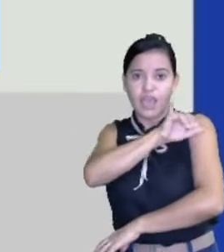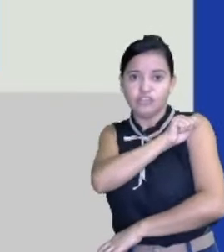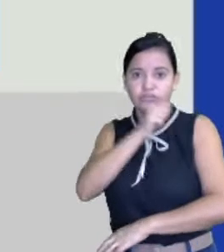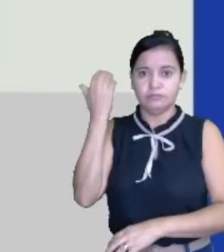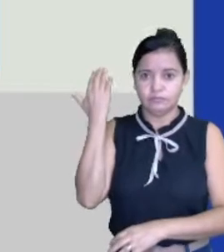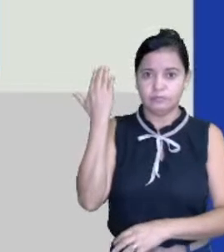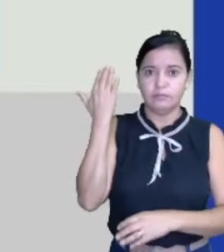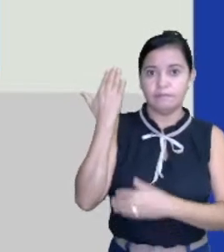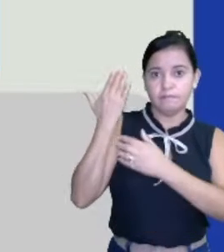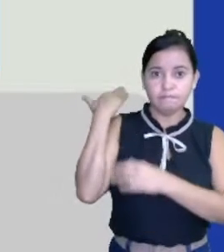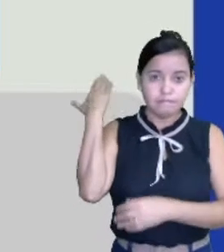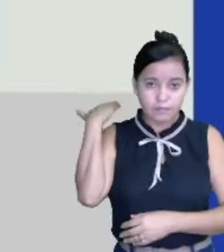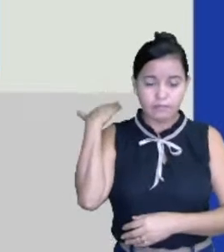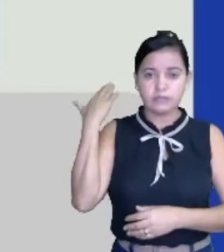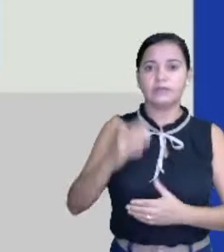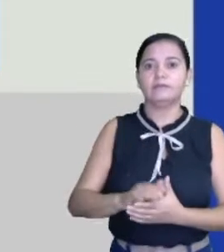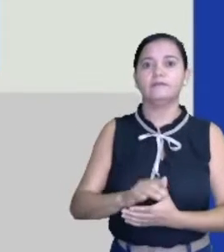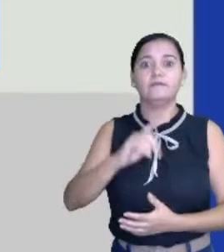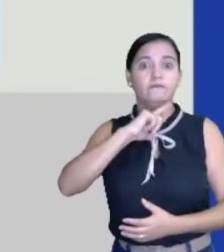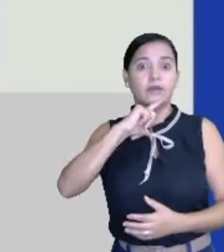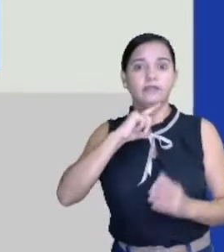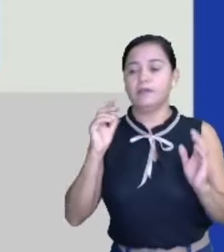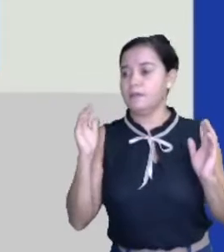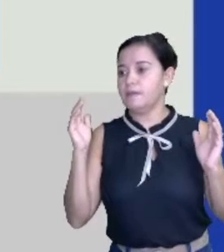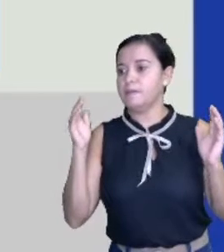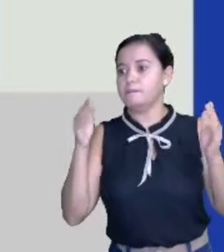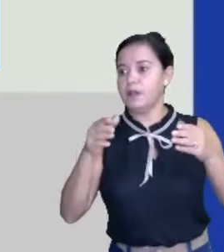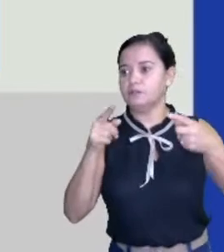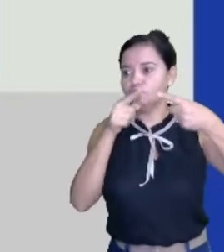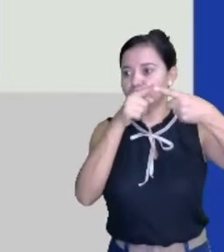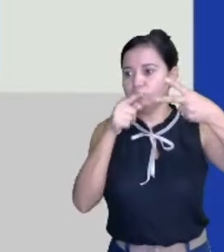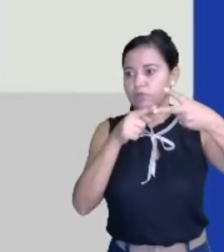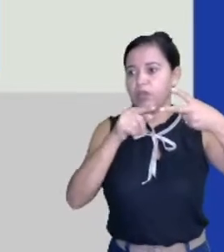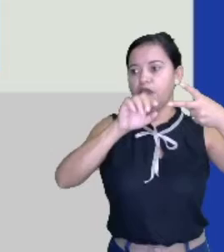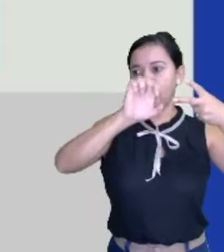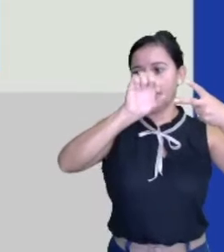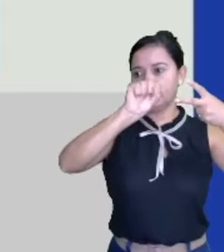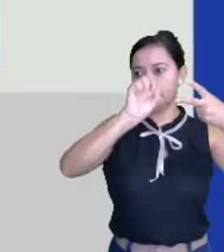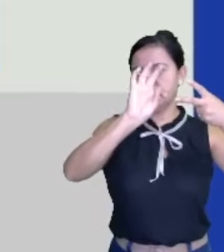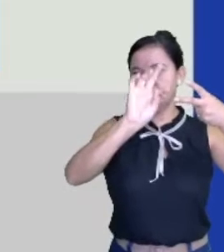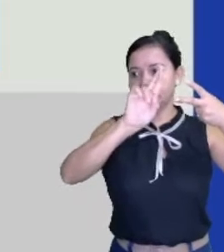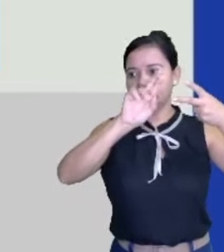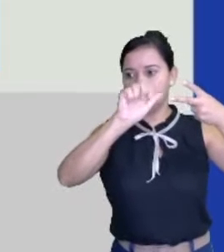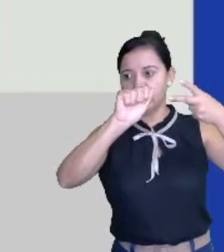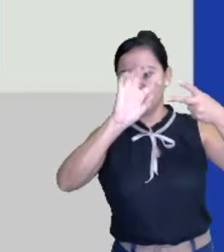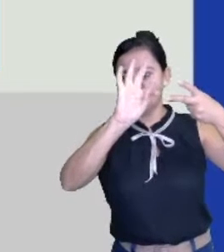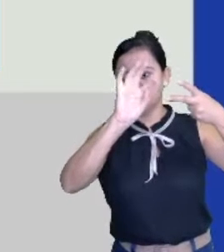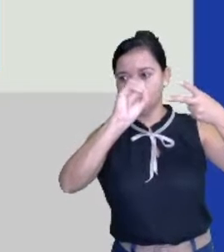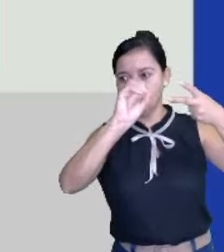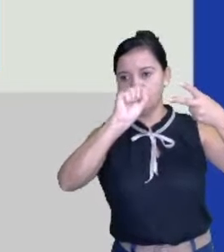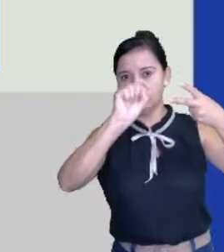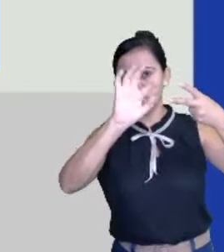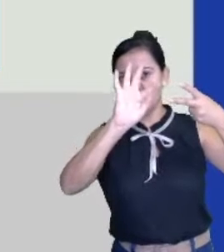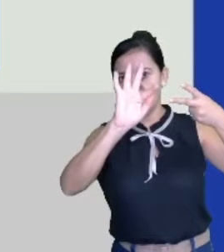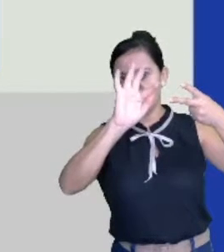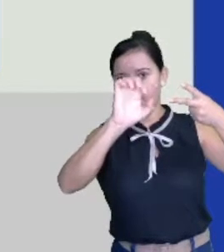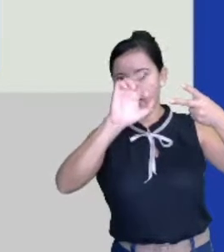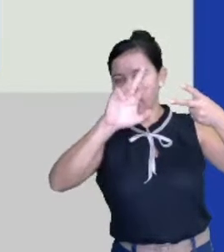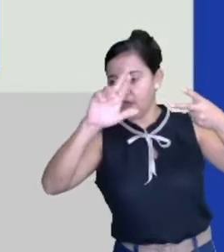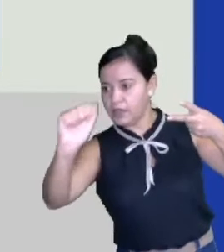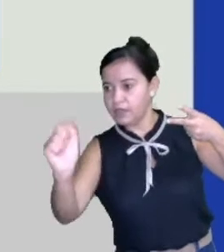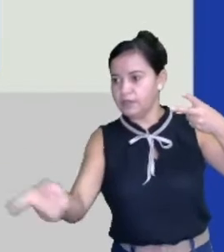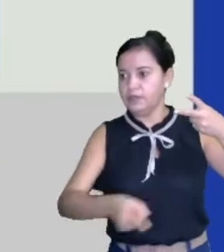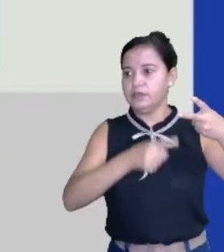essas camadas? A gente vai dar muito mais ênfase à troposfera e à estratosfera. Mas só para a gente lembrar, a nossa atmosfera